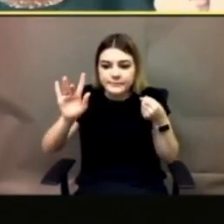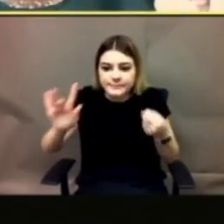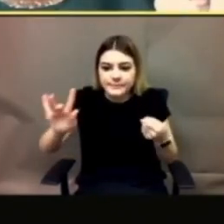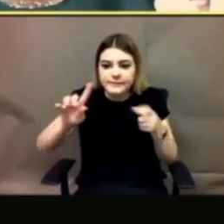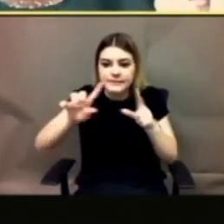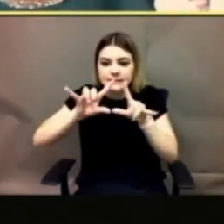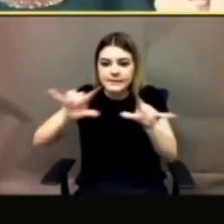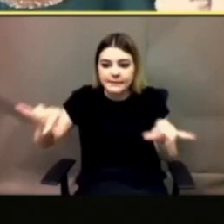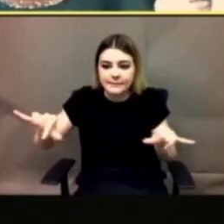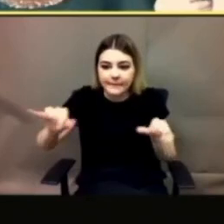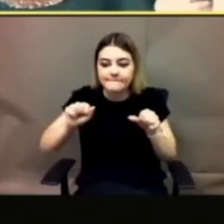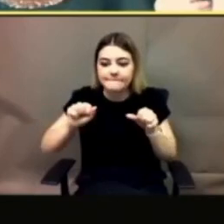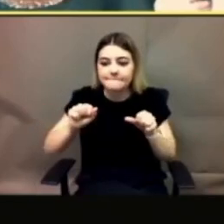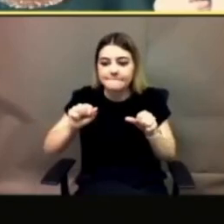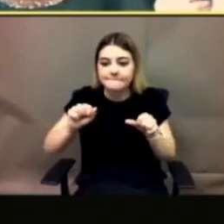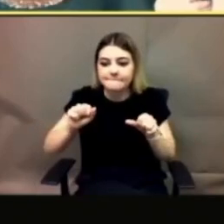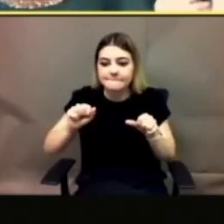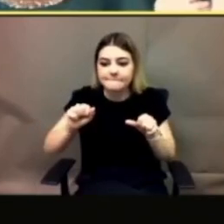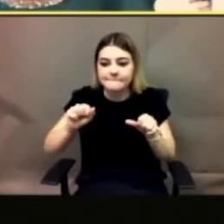tem que.